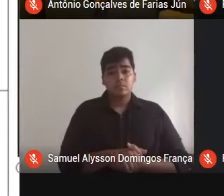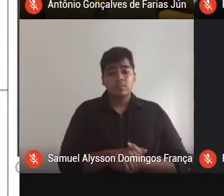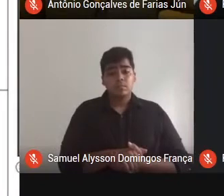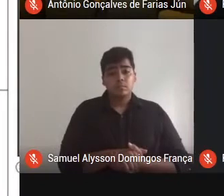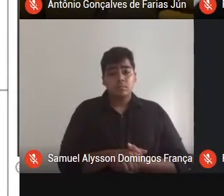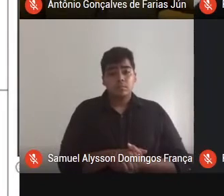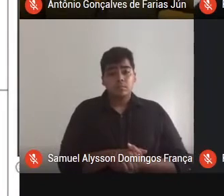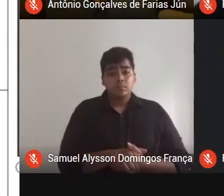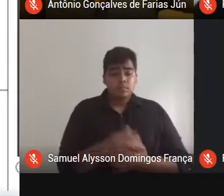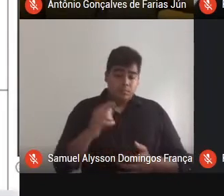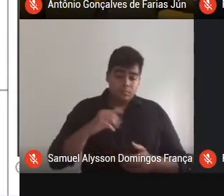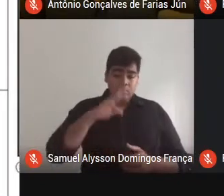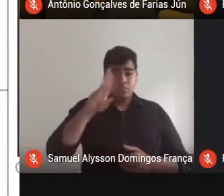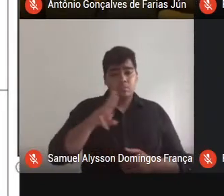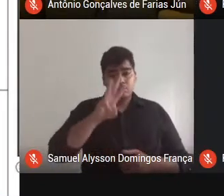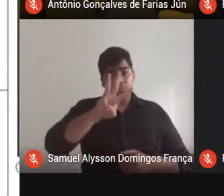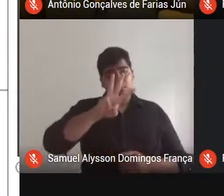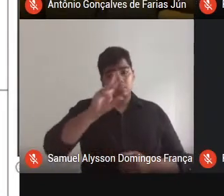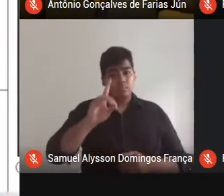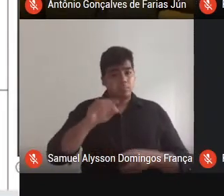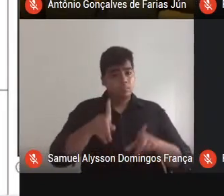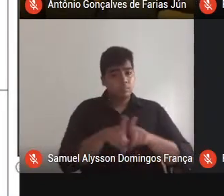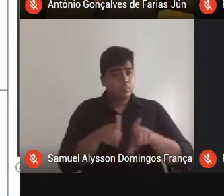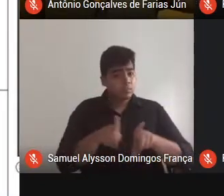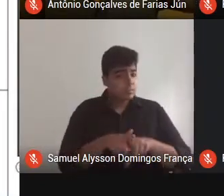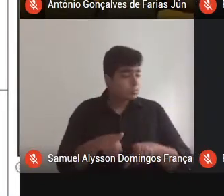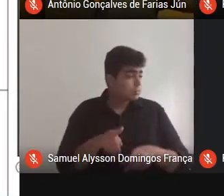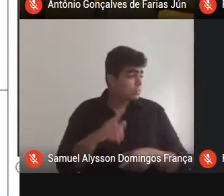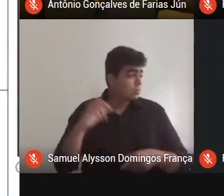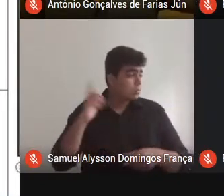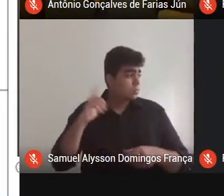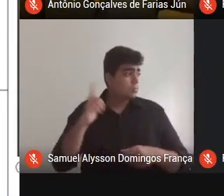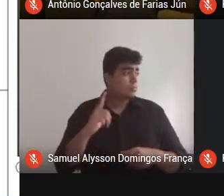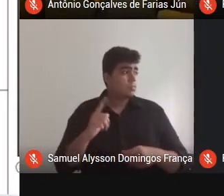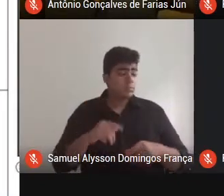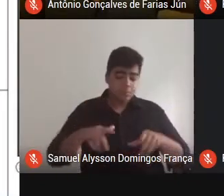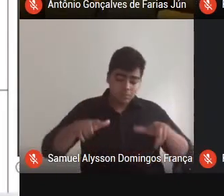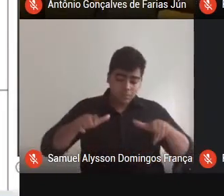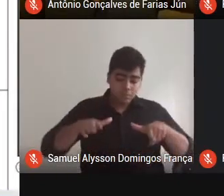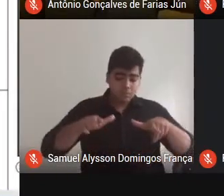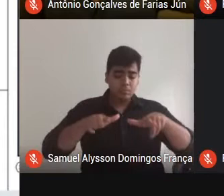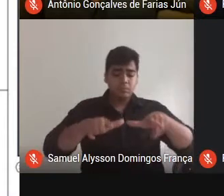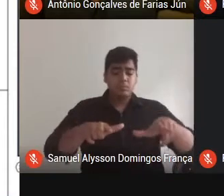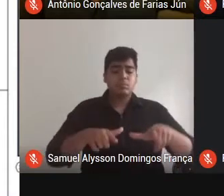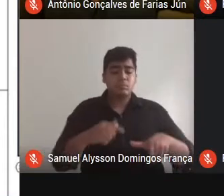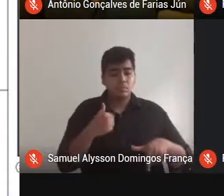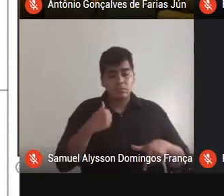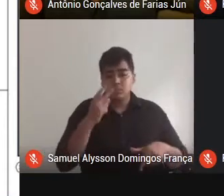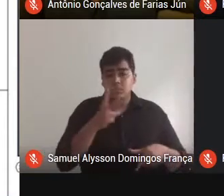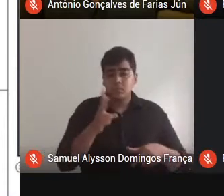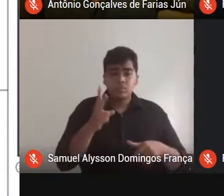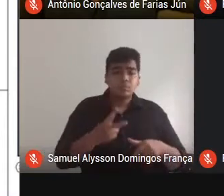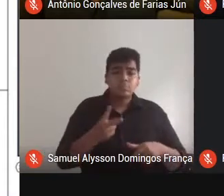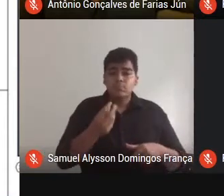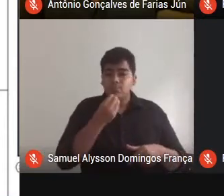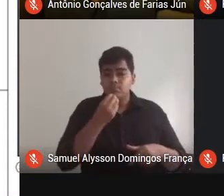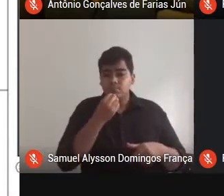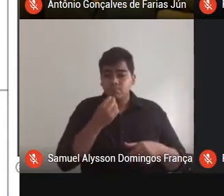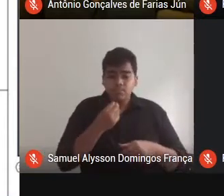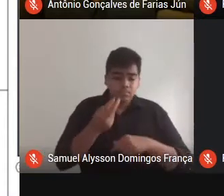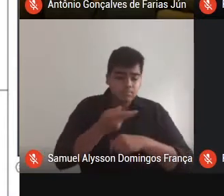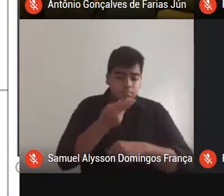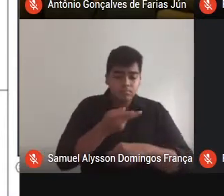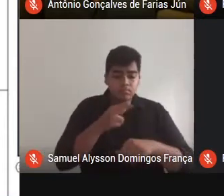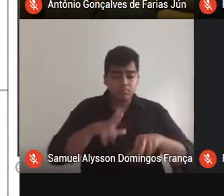impressão 3D, por exemplo, aqui está a própria quadra, né, eu sorteio esses terrenos com ele, e aí eu uso isso aqui para mostrar os vários tipos de afastamentos aí